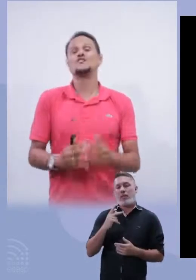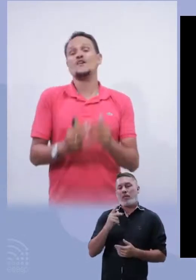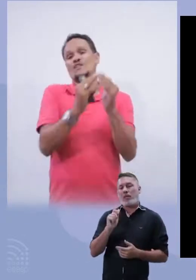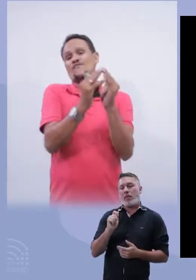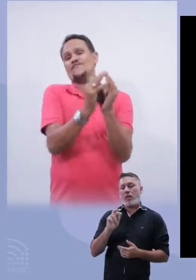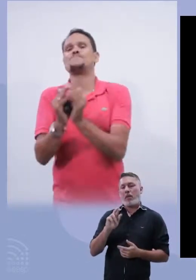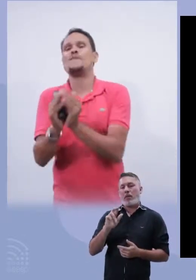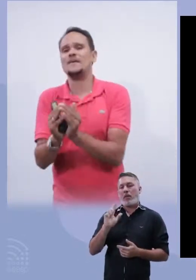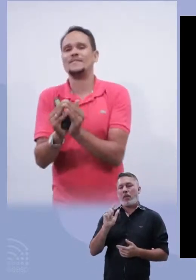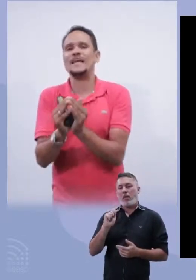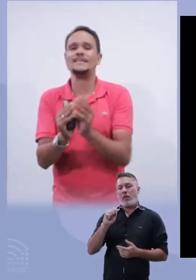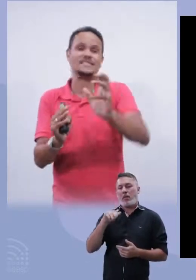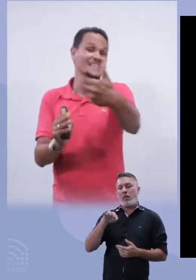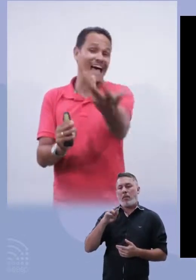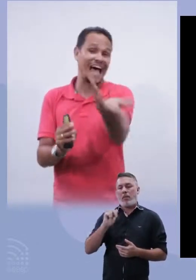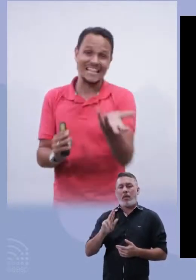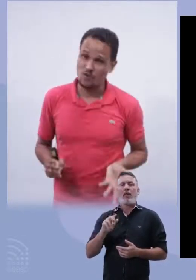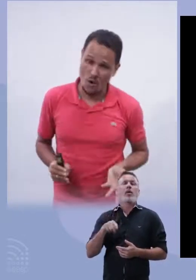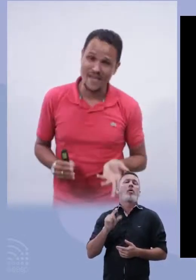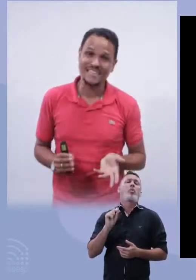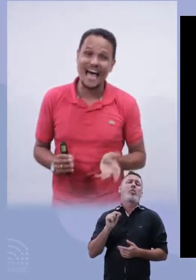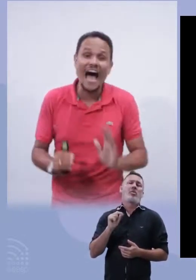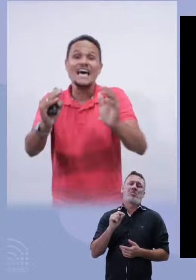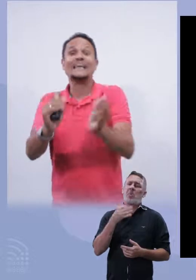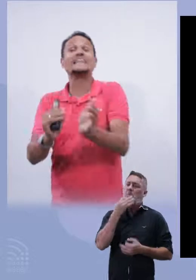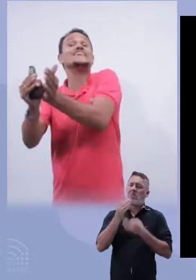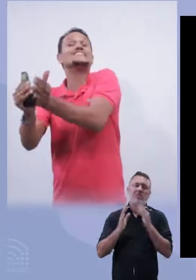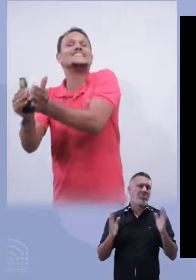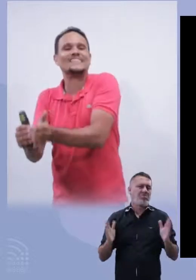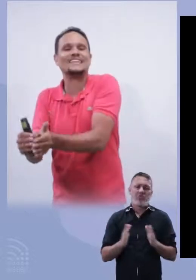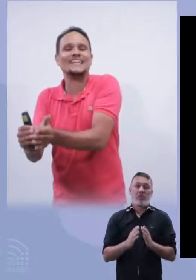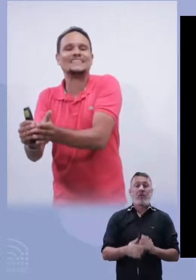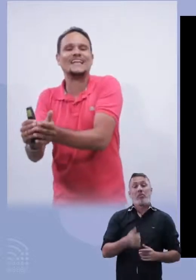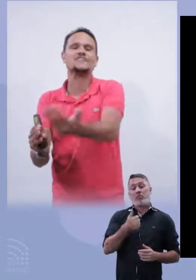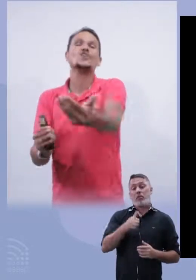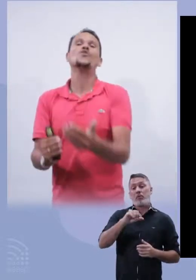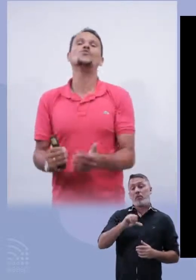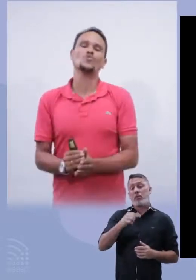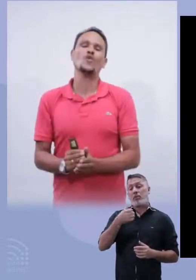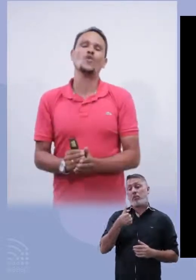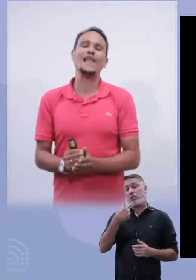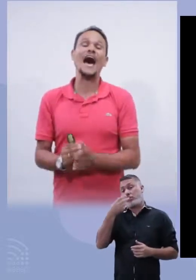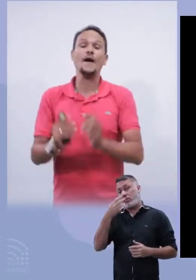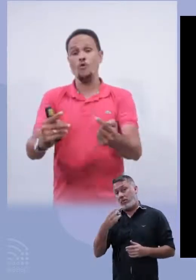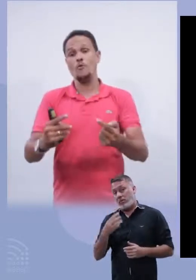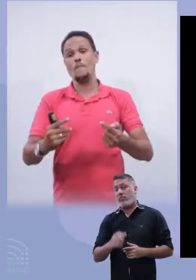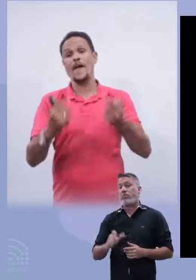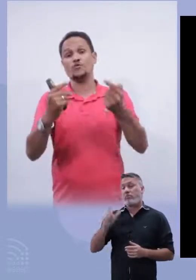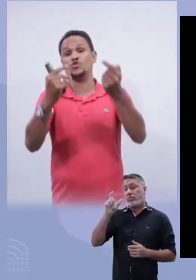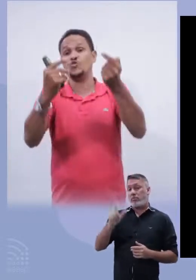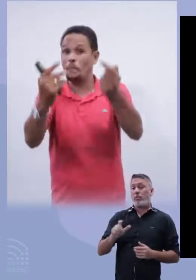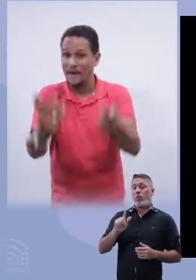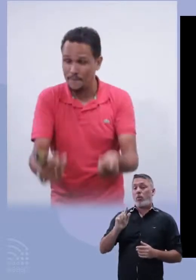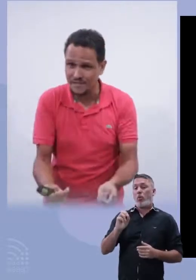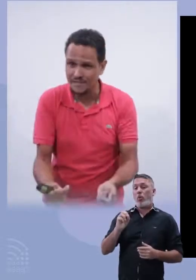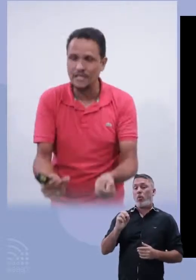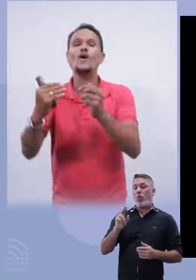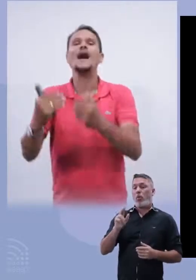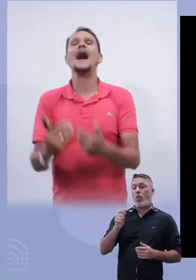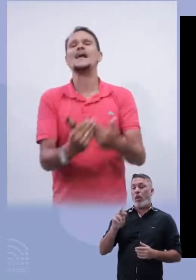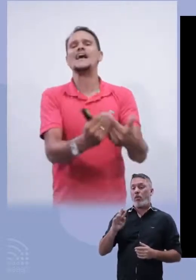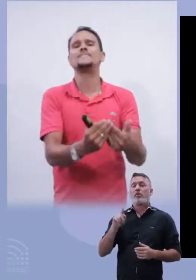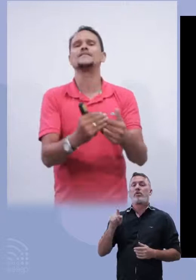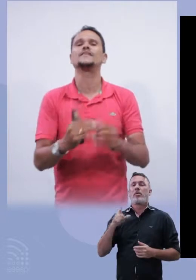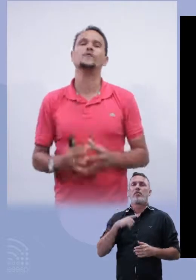parlamentarista. Na sua fase parlamentarista, nada a comentar. Lá em 63, o João Goulart, por meio de um